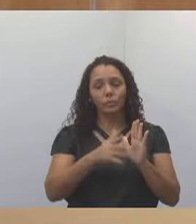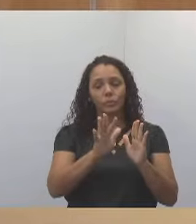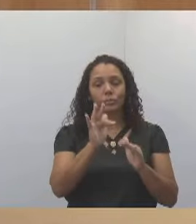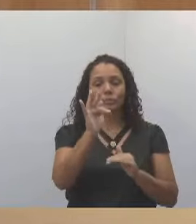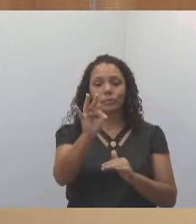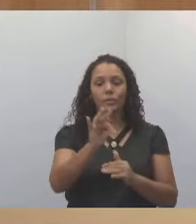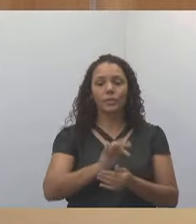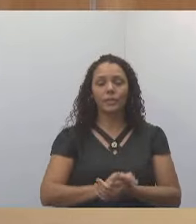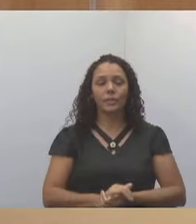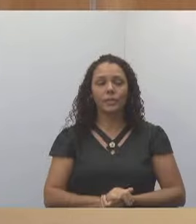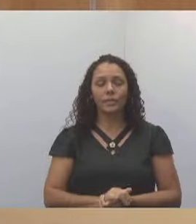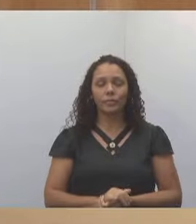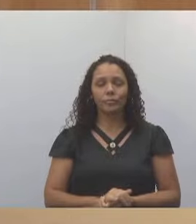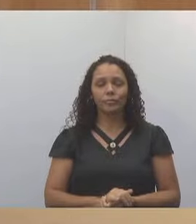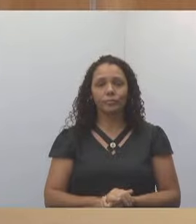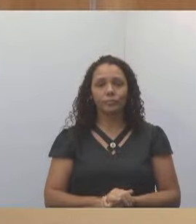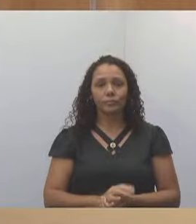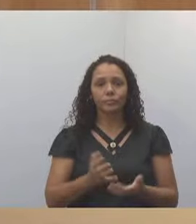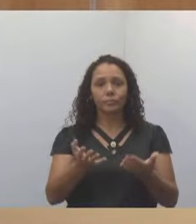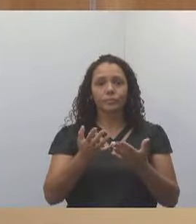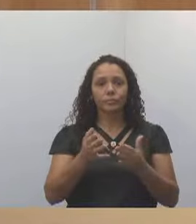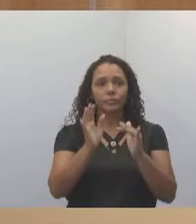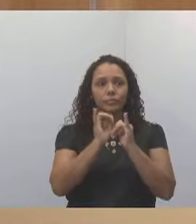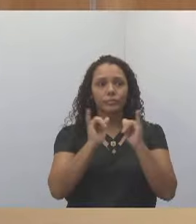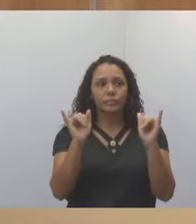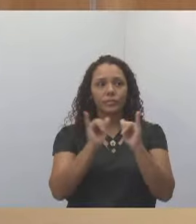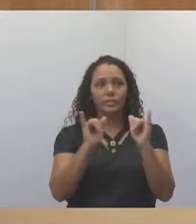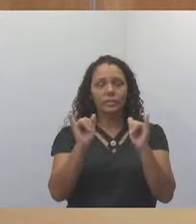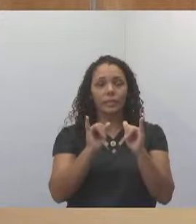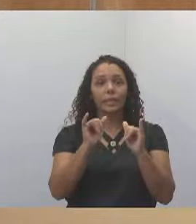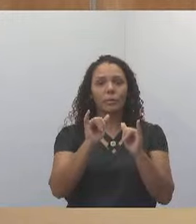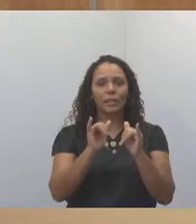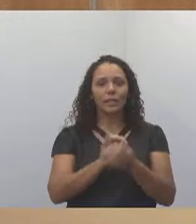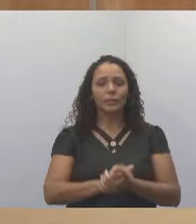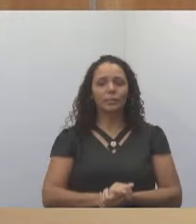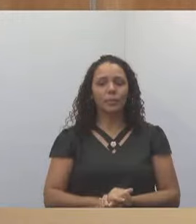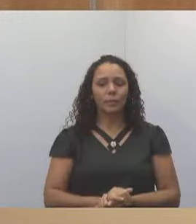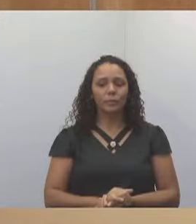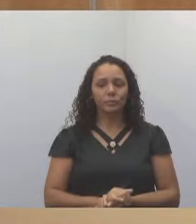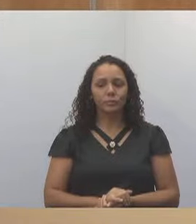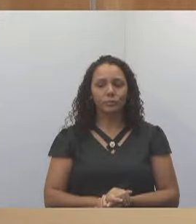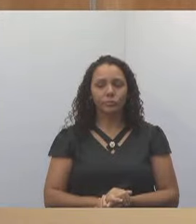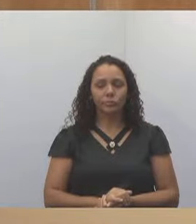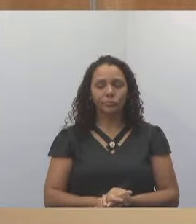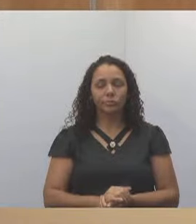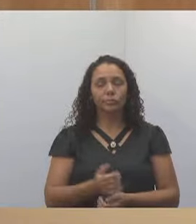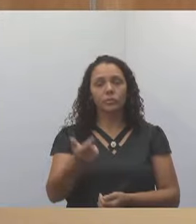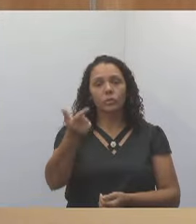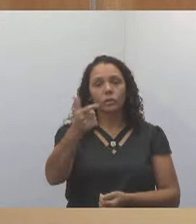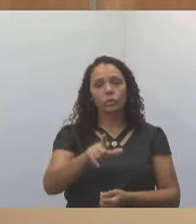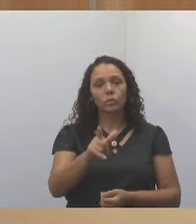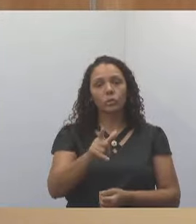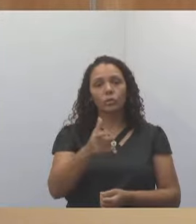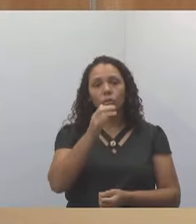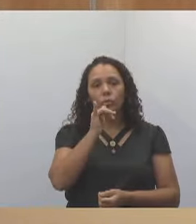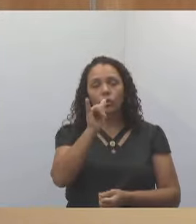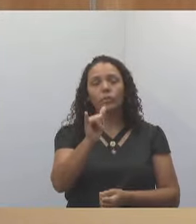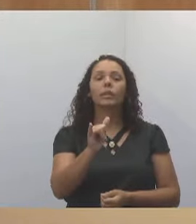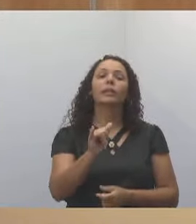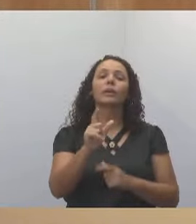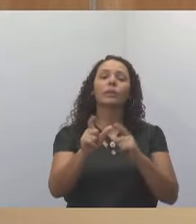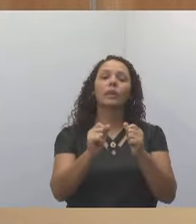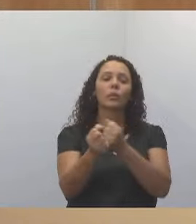de Vossa Excelência. E eu quero dizer para você que está em casa nos assistindo, quero voltar a repetir aqui e mandar